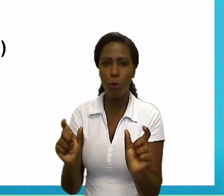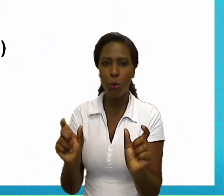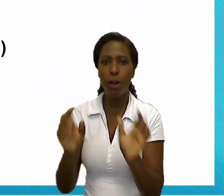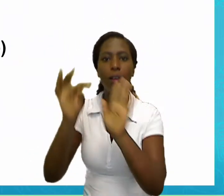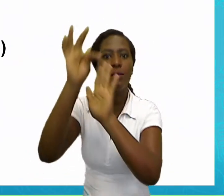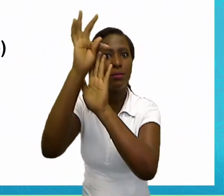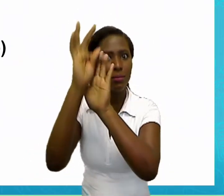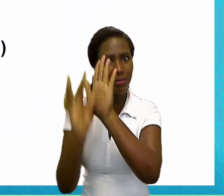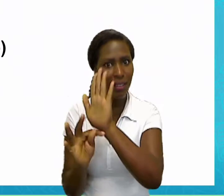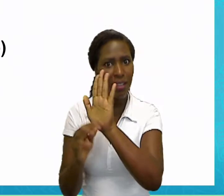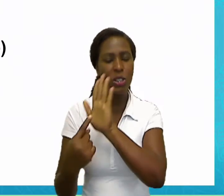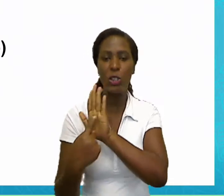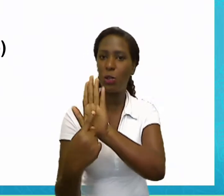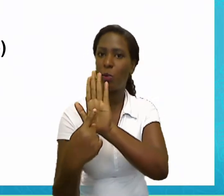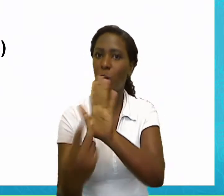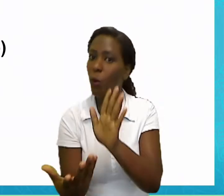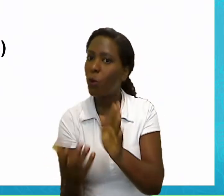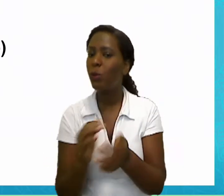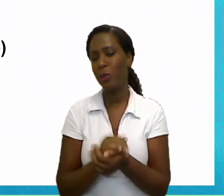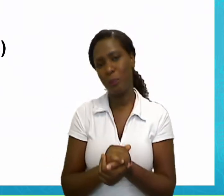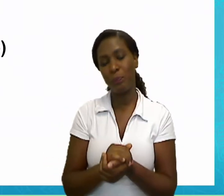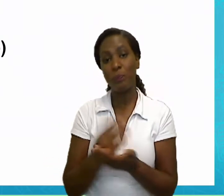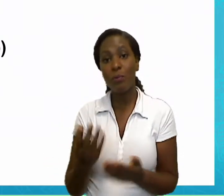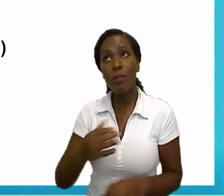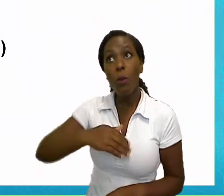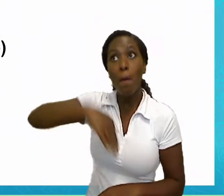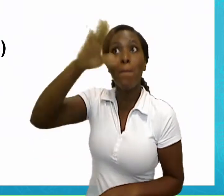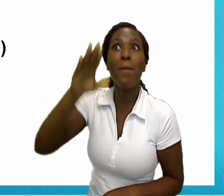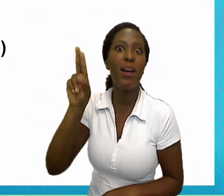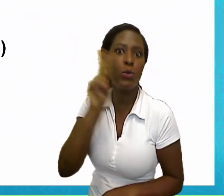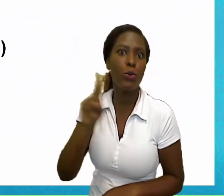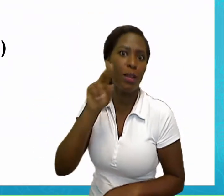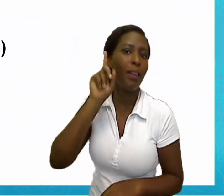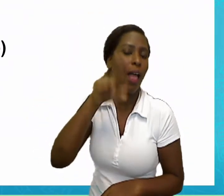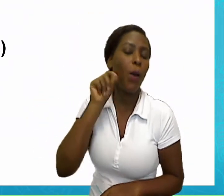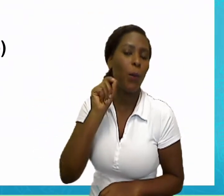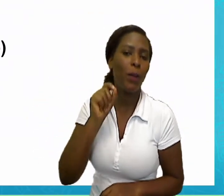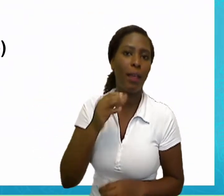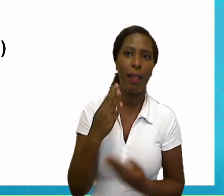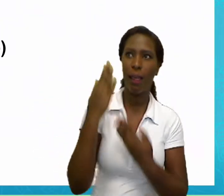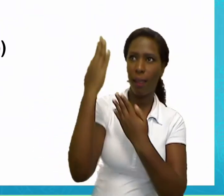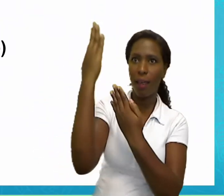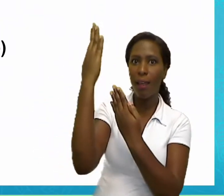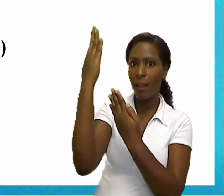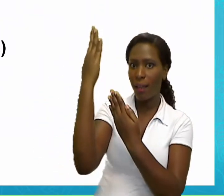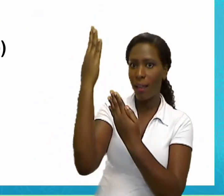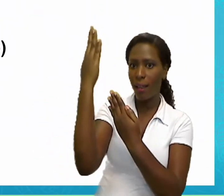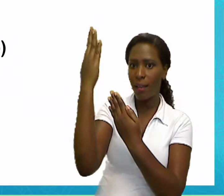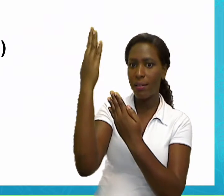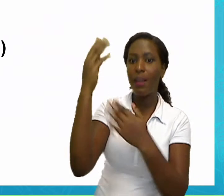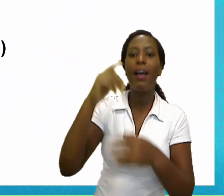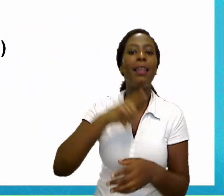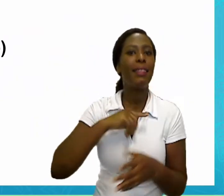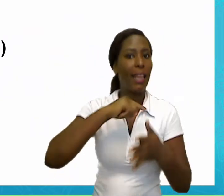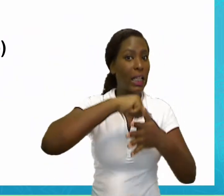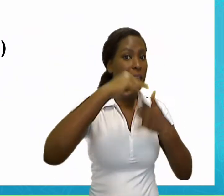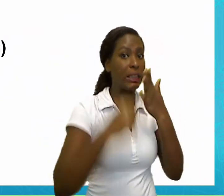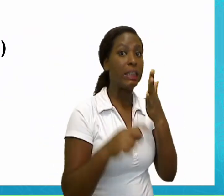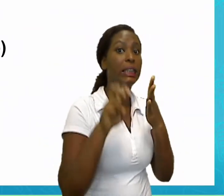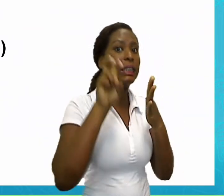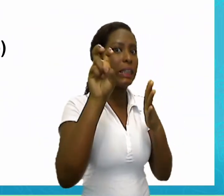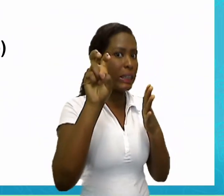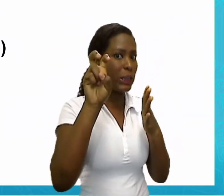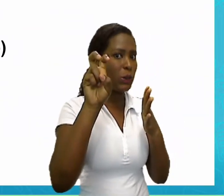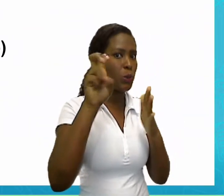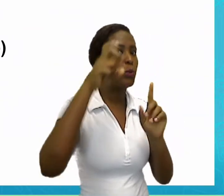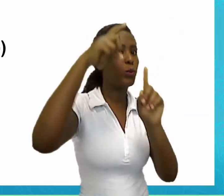são o narrativo, o descritivo, o expositivo, o dissertativo e o juntivo.